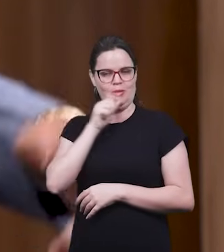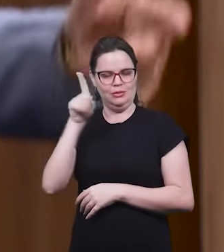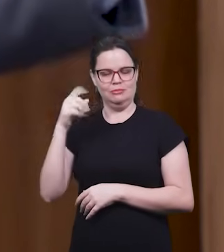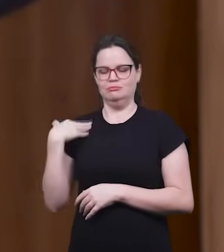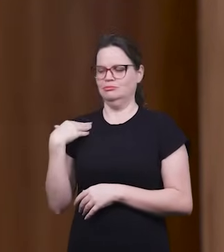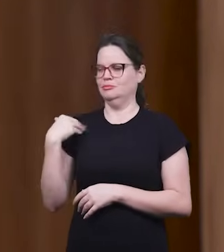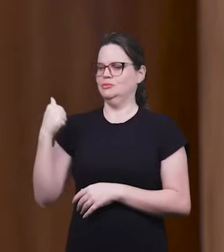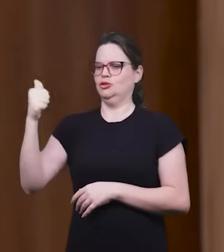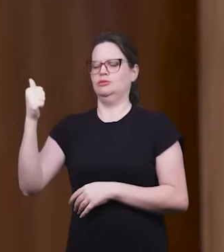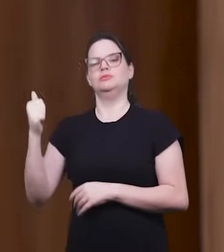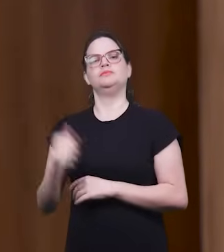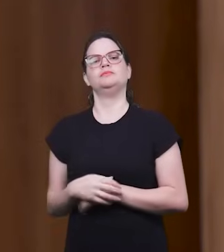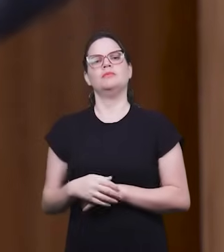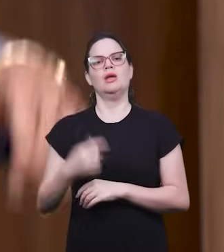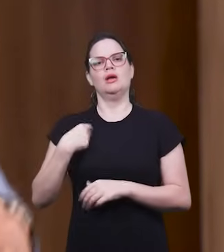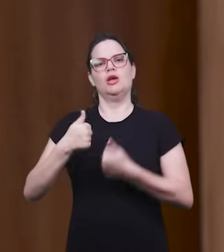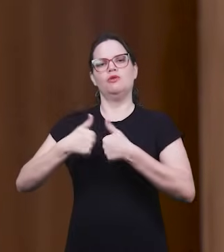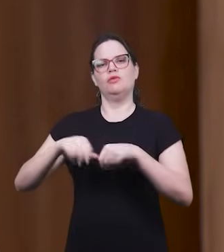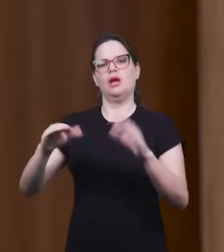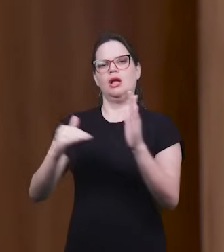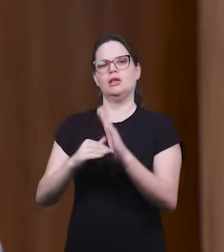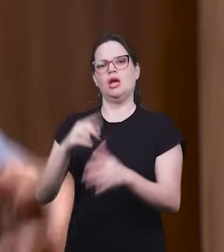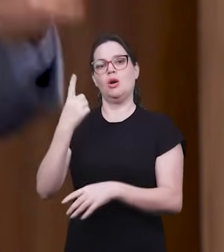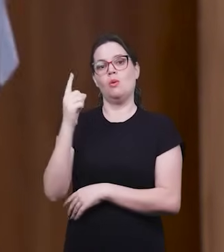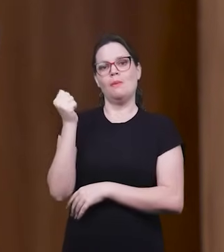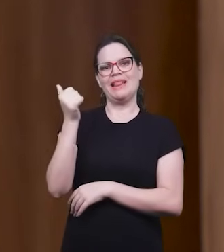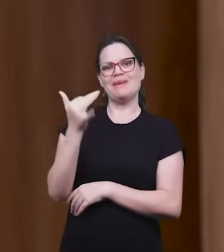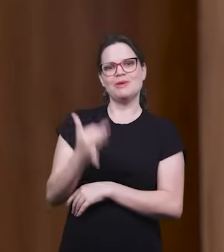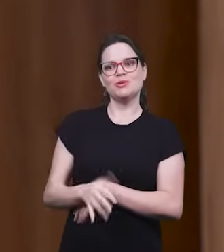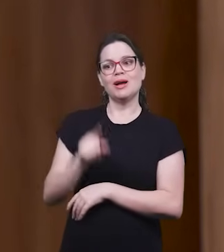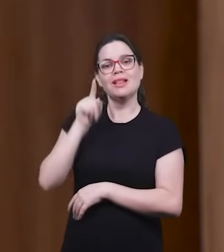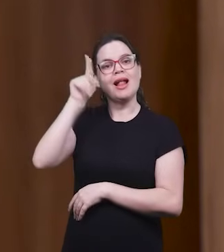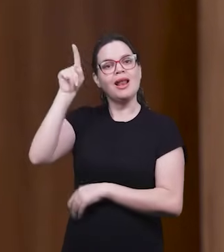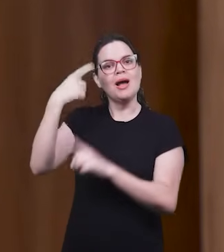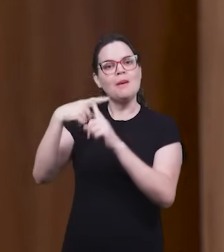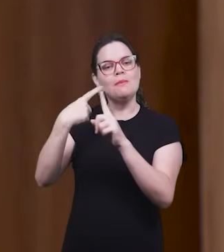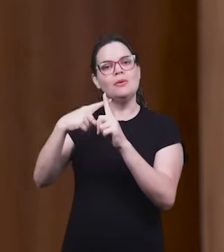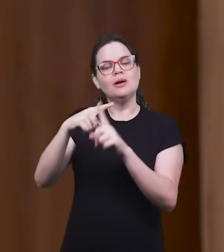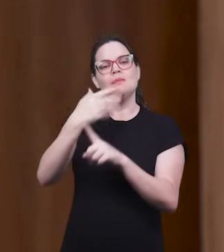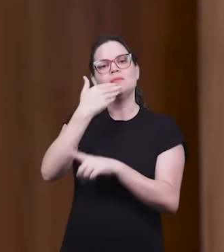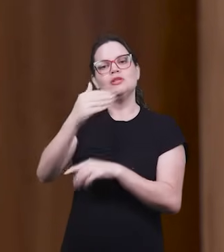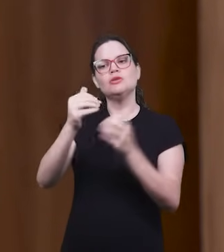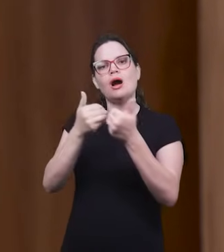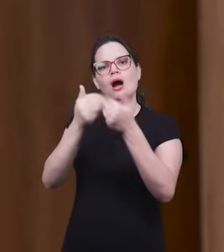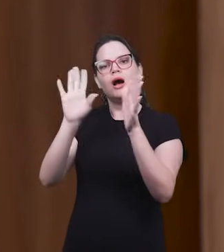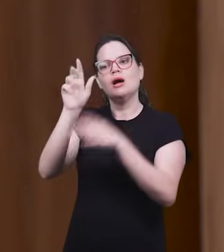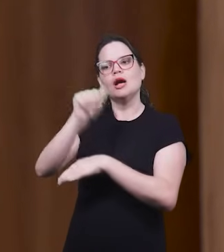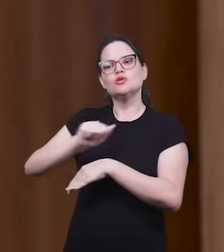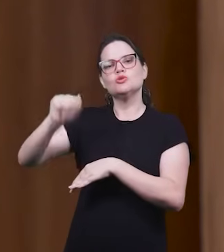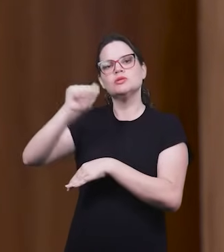fiquei até uma hora da madrugada lá, ele mandou um camarada lá abrir a associação